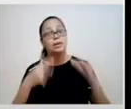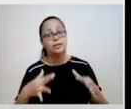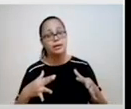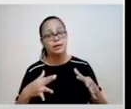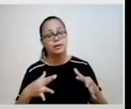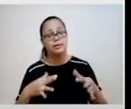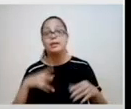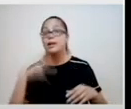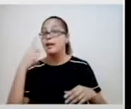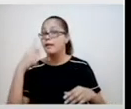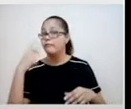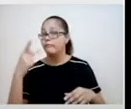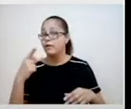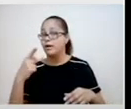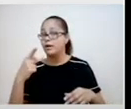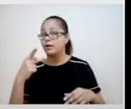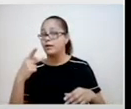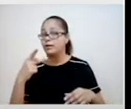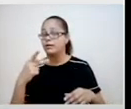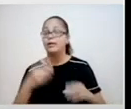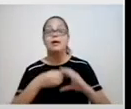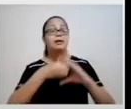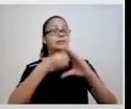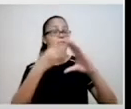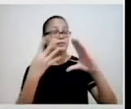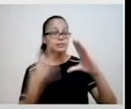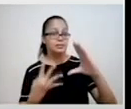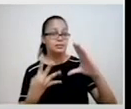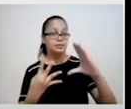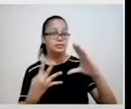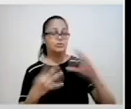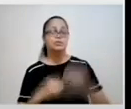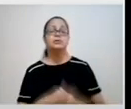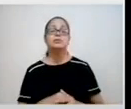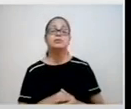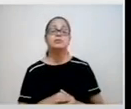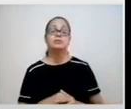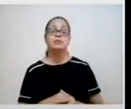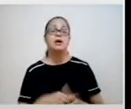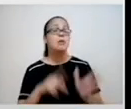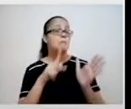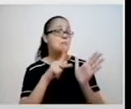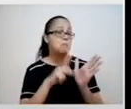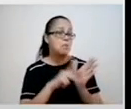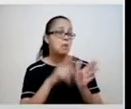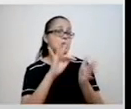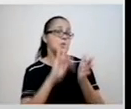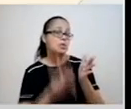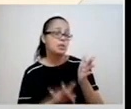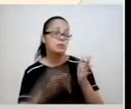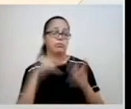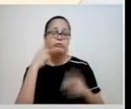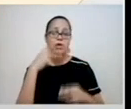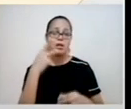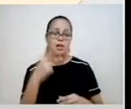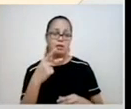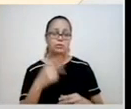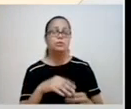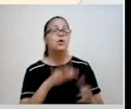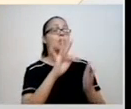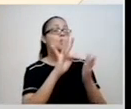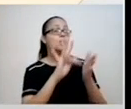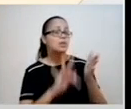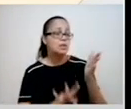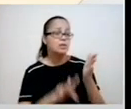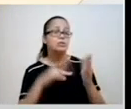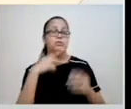sobre a fala, certo? Sobre quais são as suas características, as características próprias do texto falado. O texto